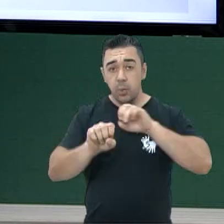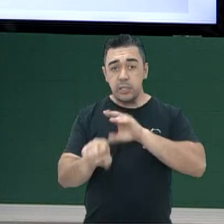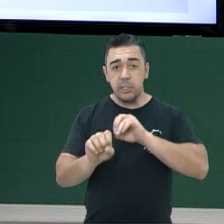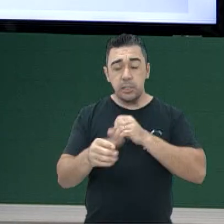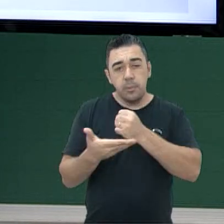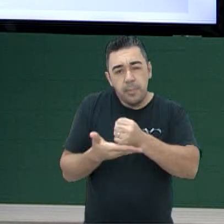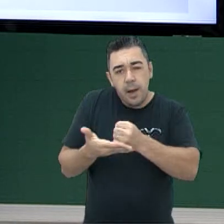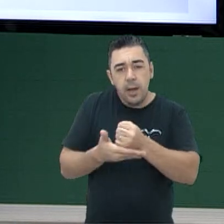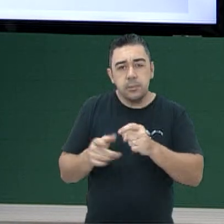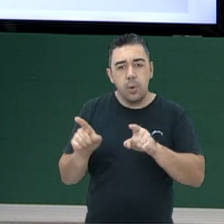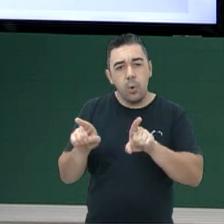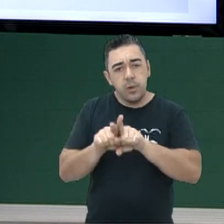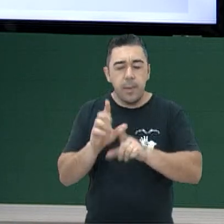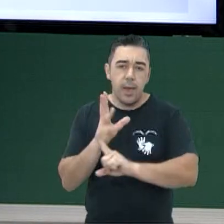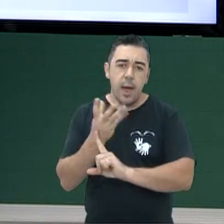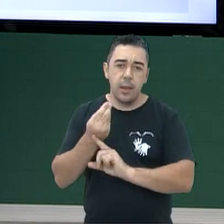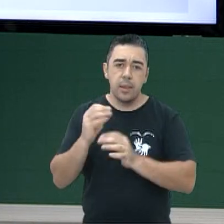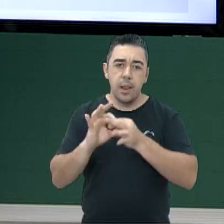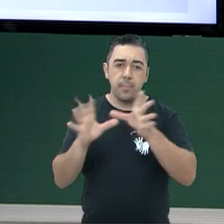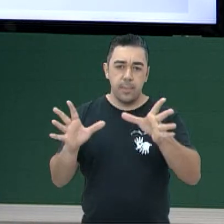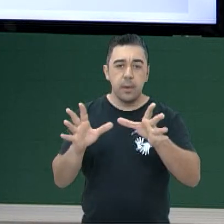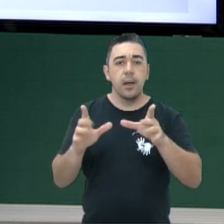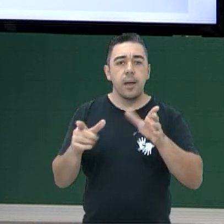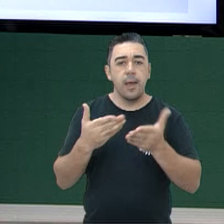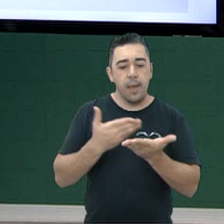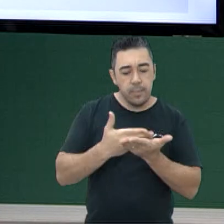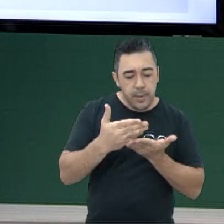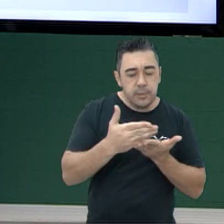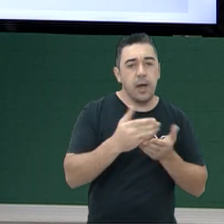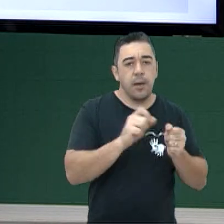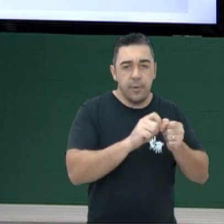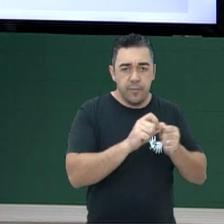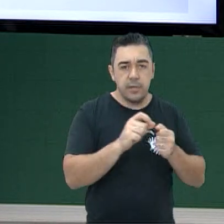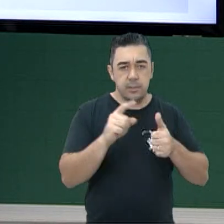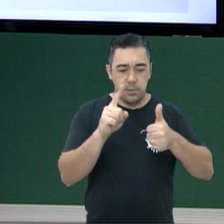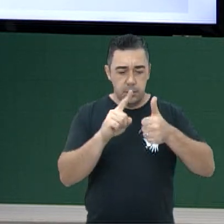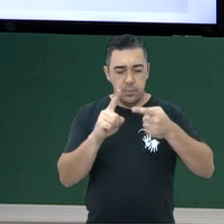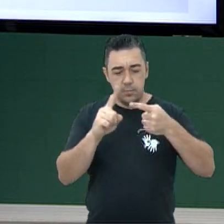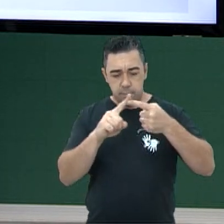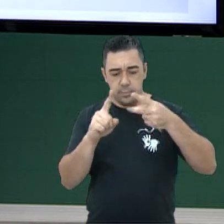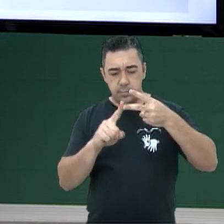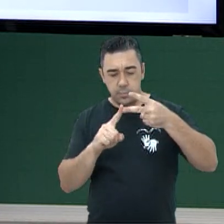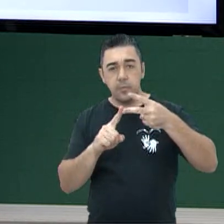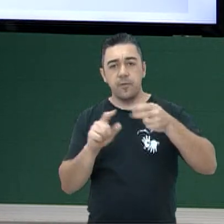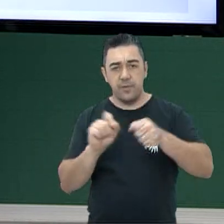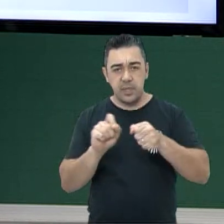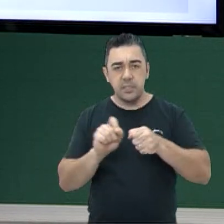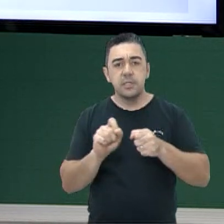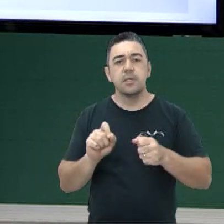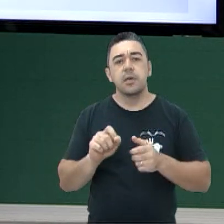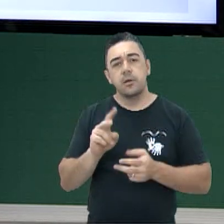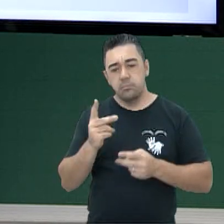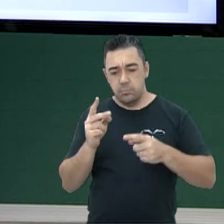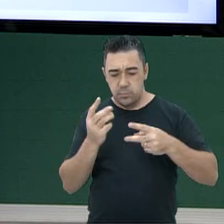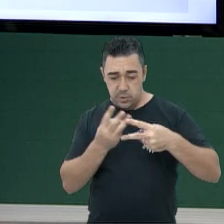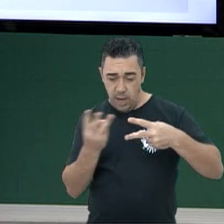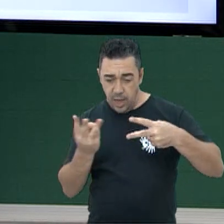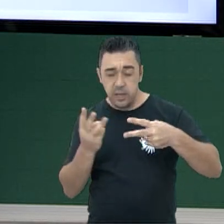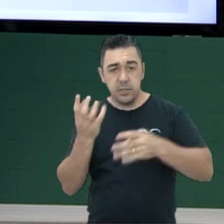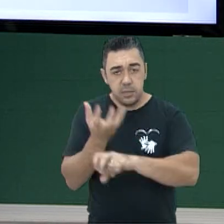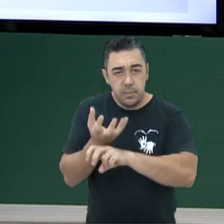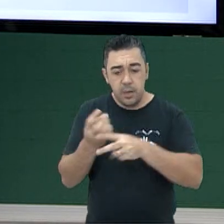era chamado de artes liberais. Então o aluno entrava, fazia o trivium, o quadrivium e posteriormente ingressava no